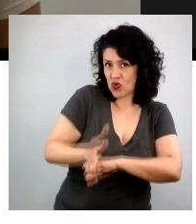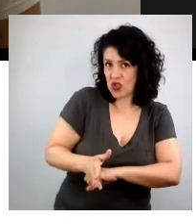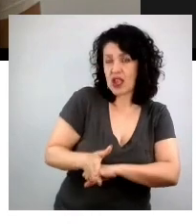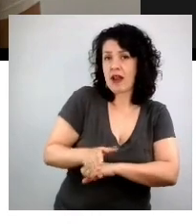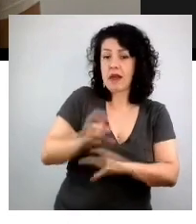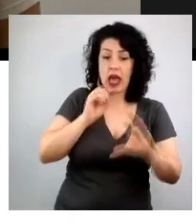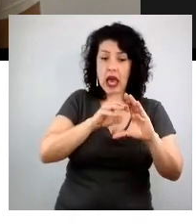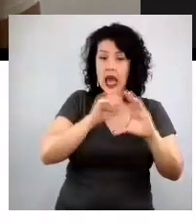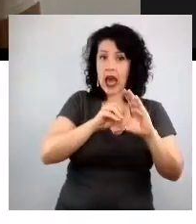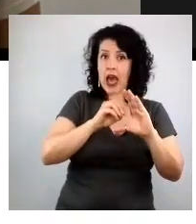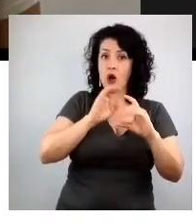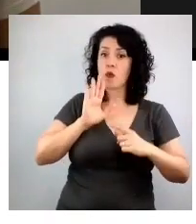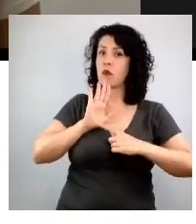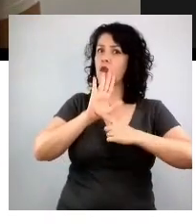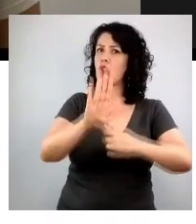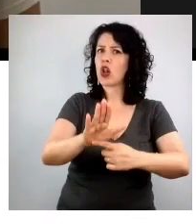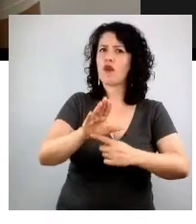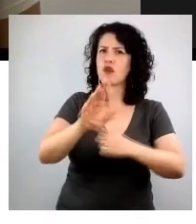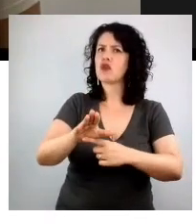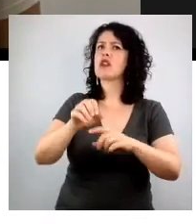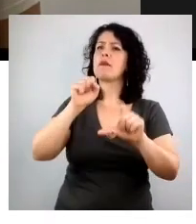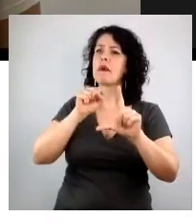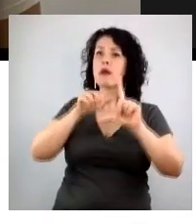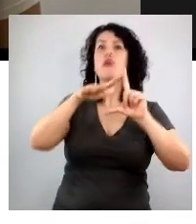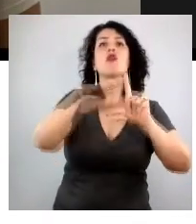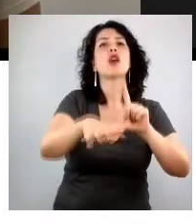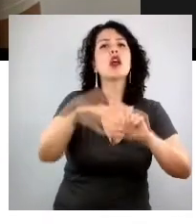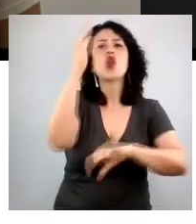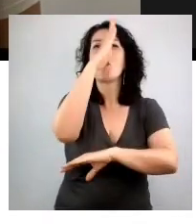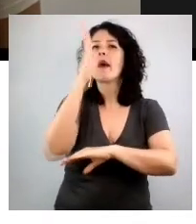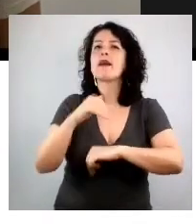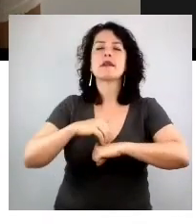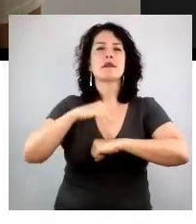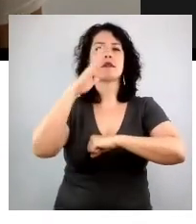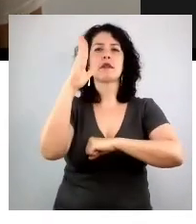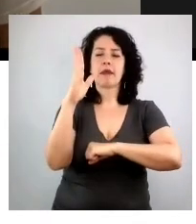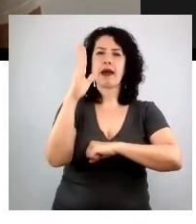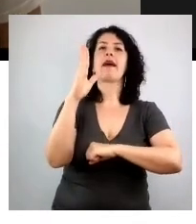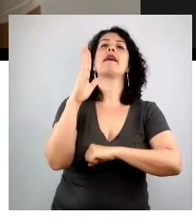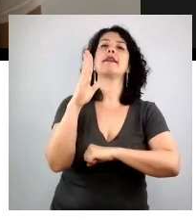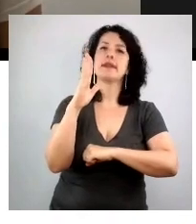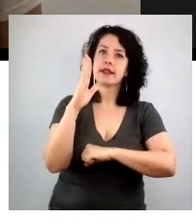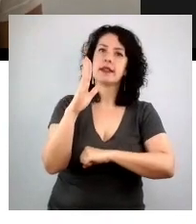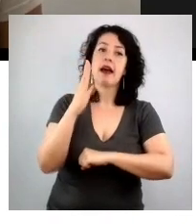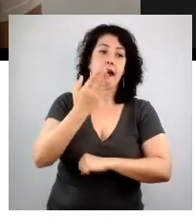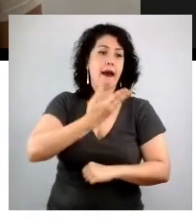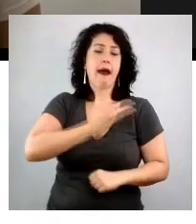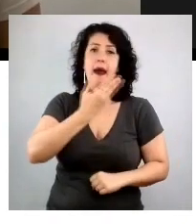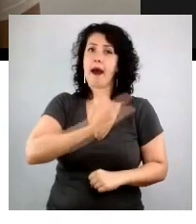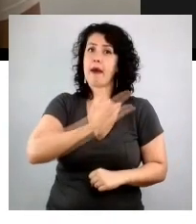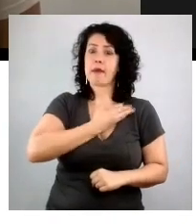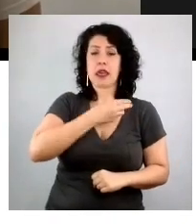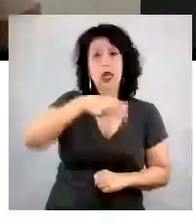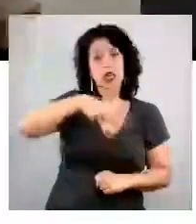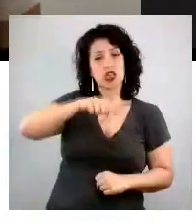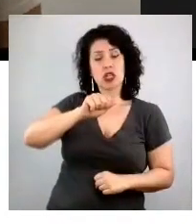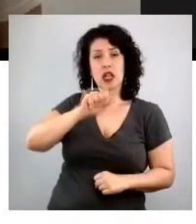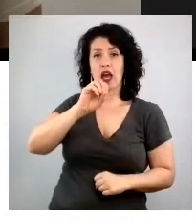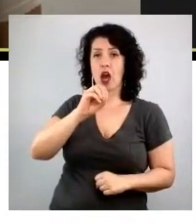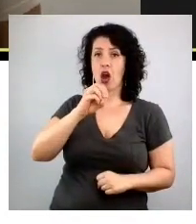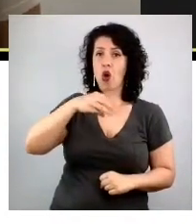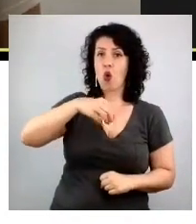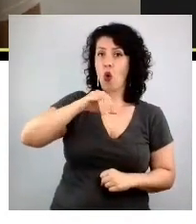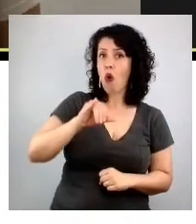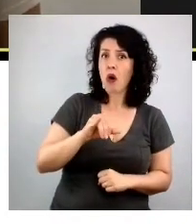mais influentes do país, amiga pessoal de Naomi Campbell, tem fotos para provar. Tem fotos para